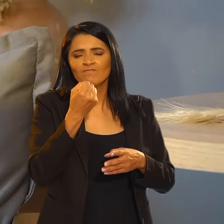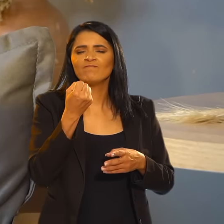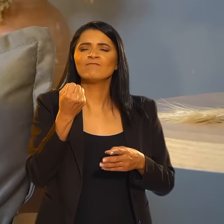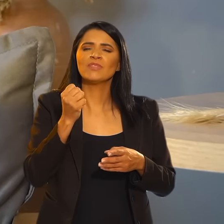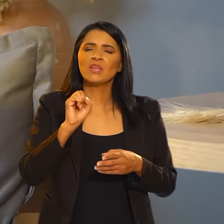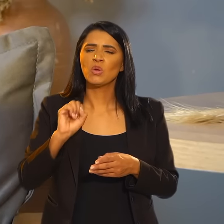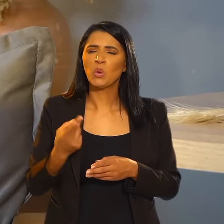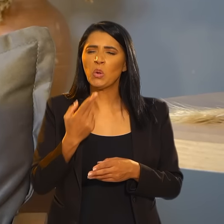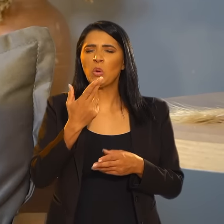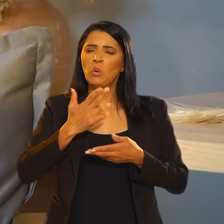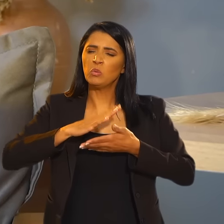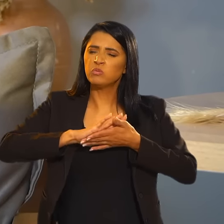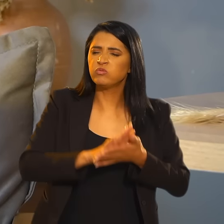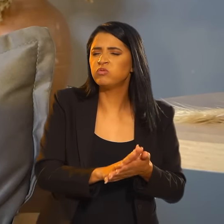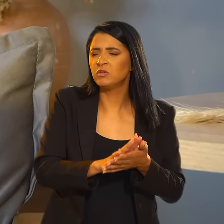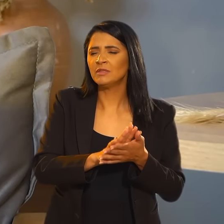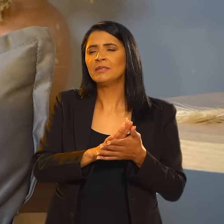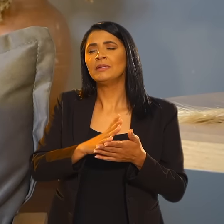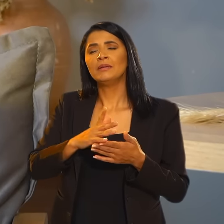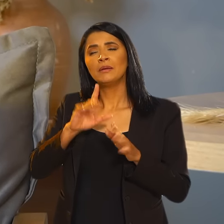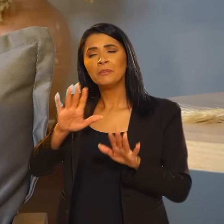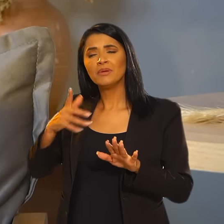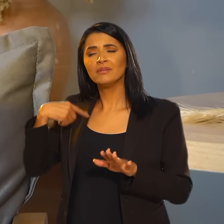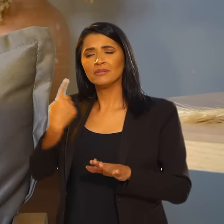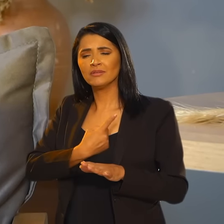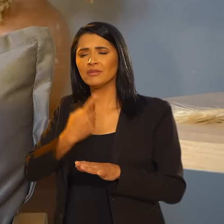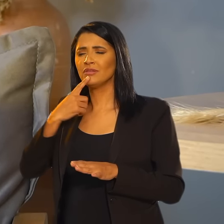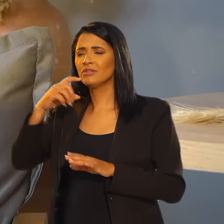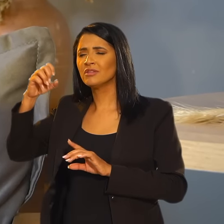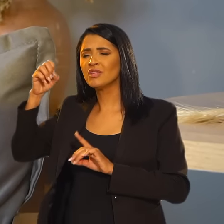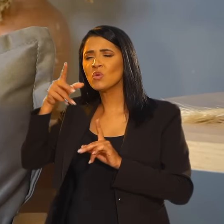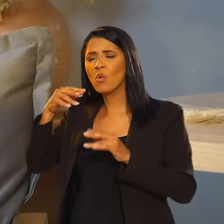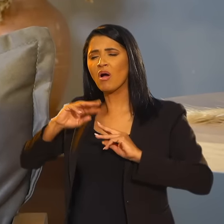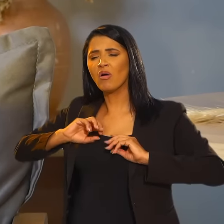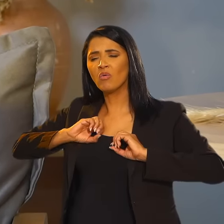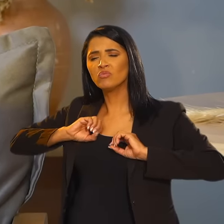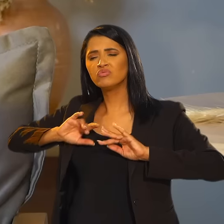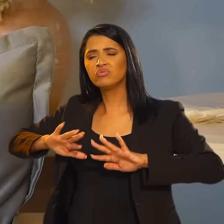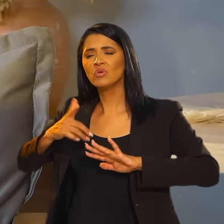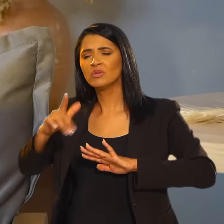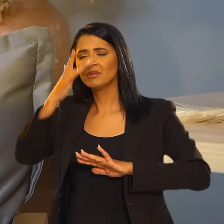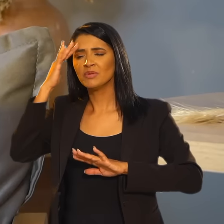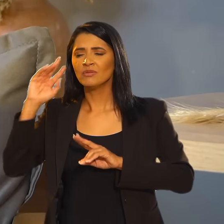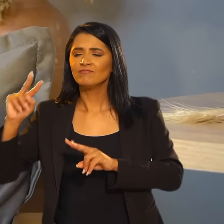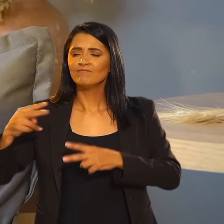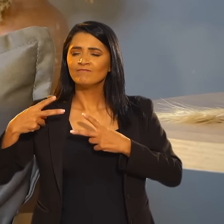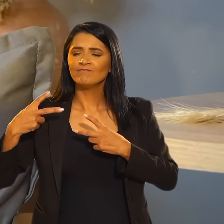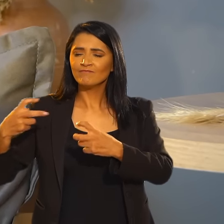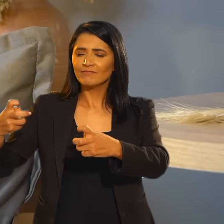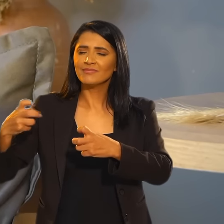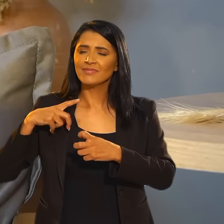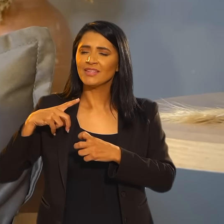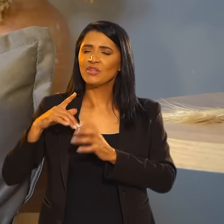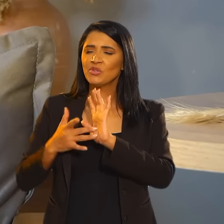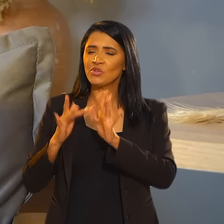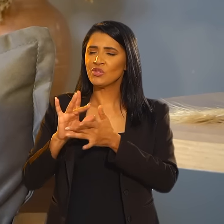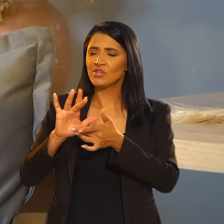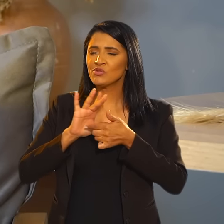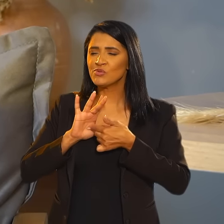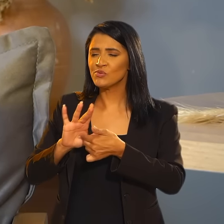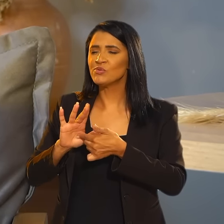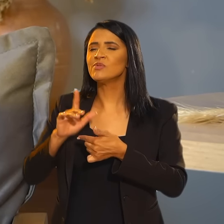ou abafadas, mas que nós sejamos luz para outras pessoas, que elas possam ver o Cristo em nós, que